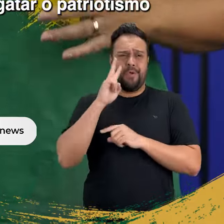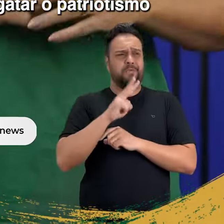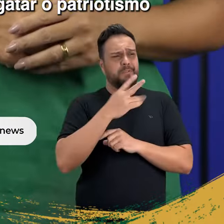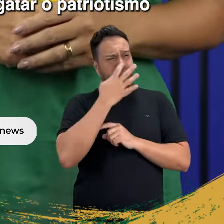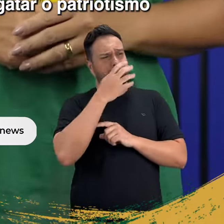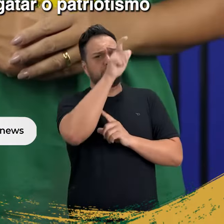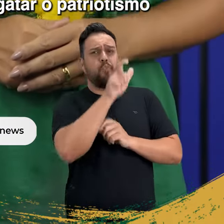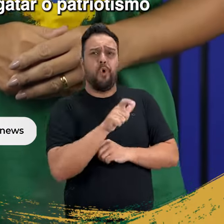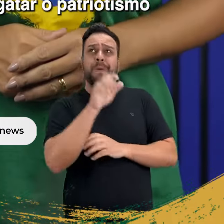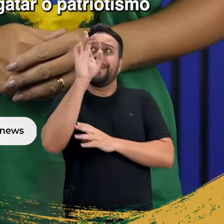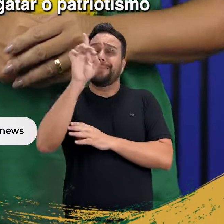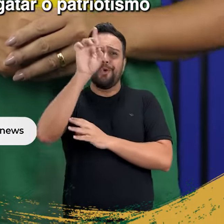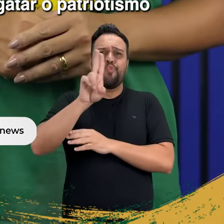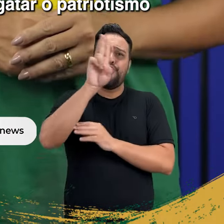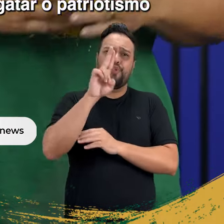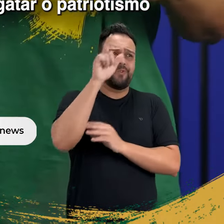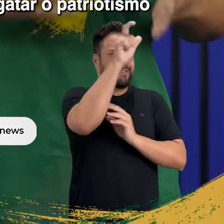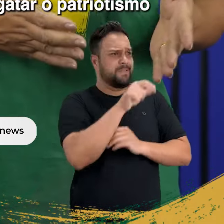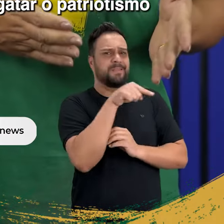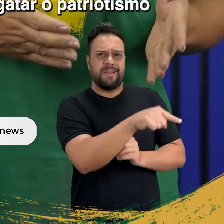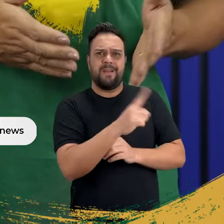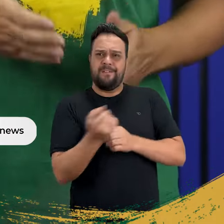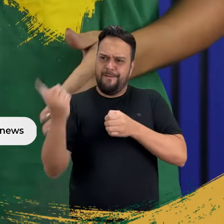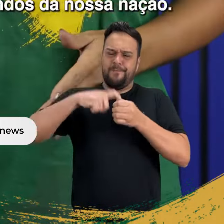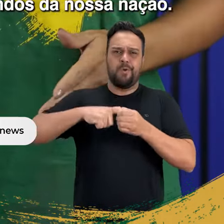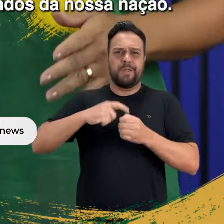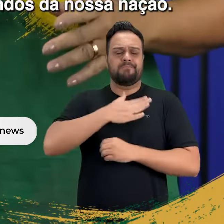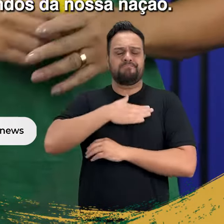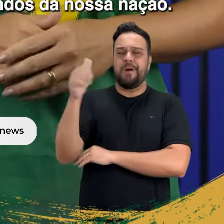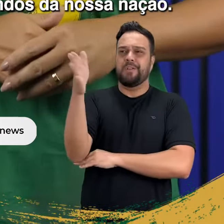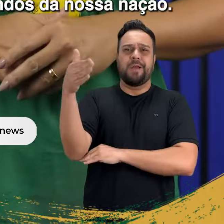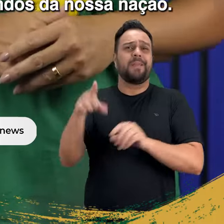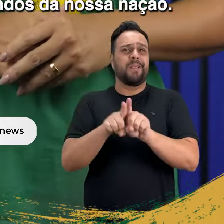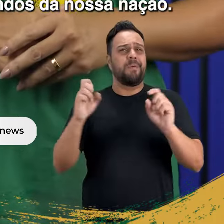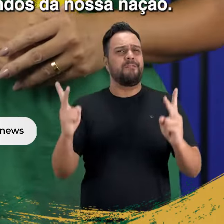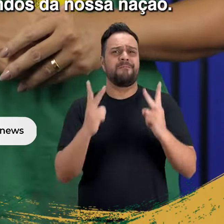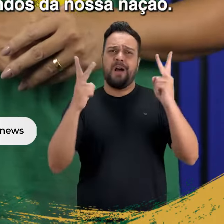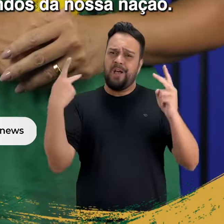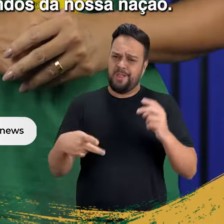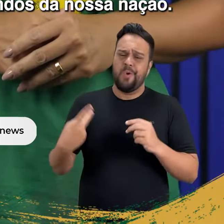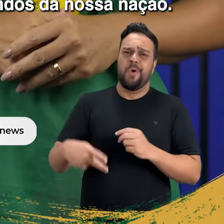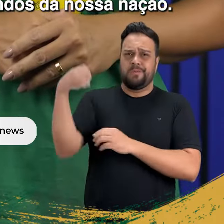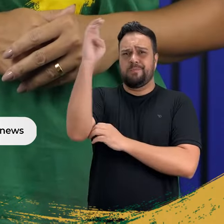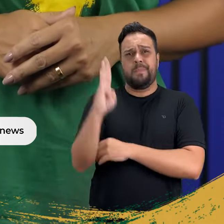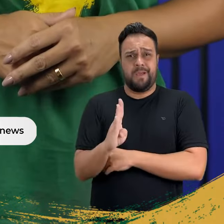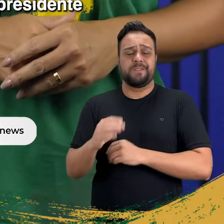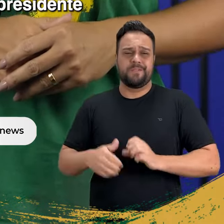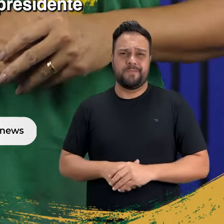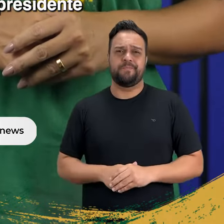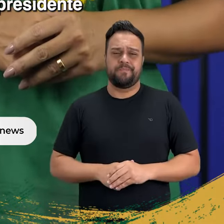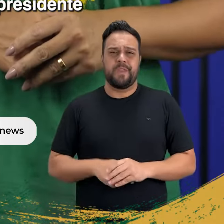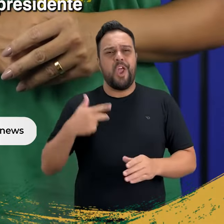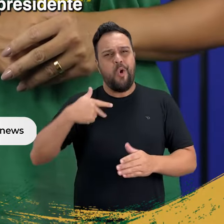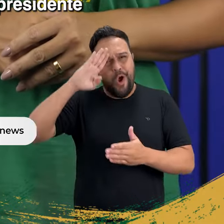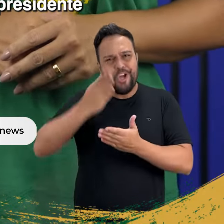instrumento de Deus para resgatar o patriotismo e os valores mais profundos da nossa nação eu